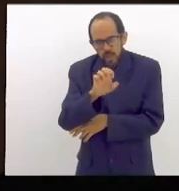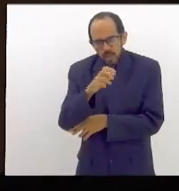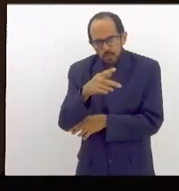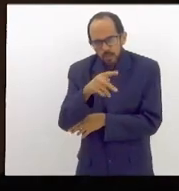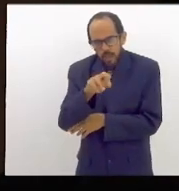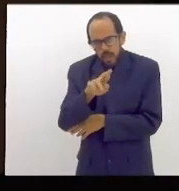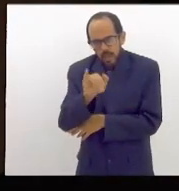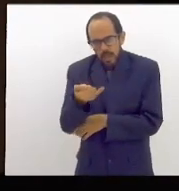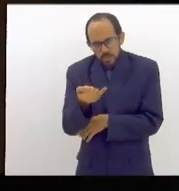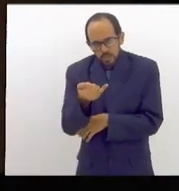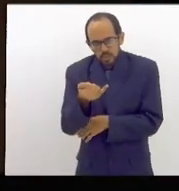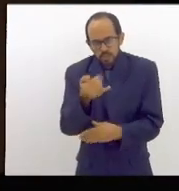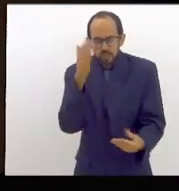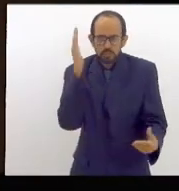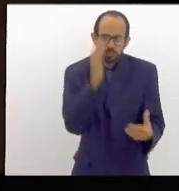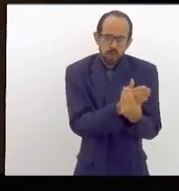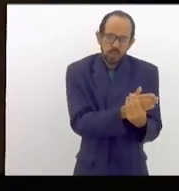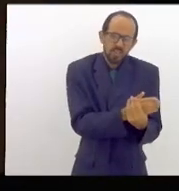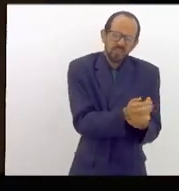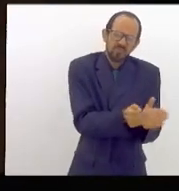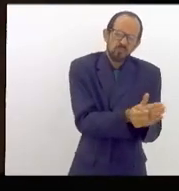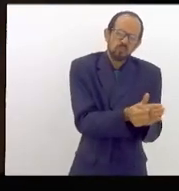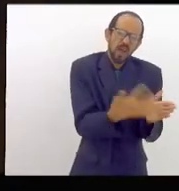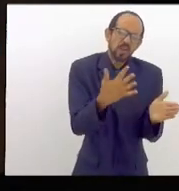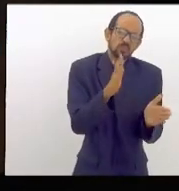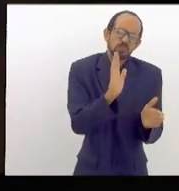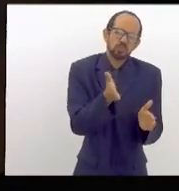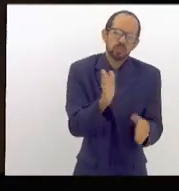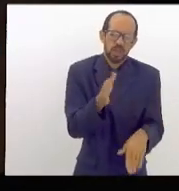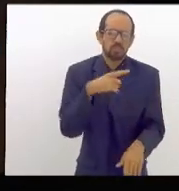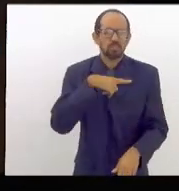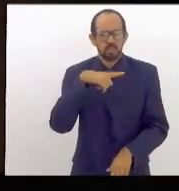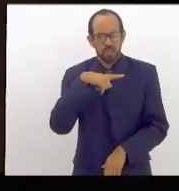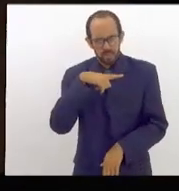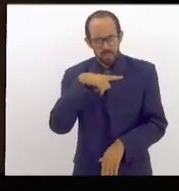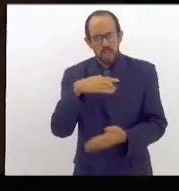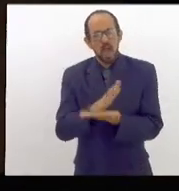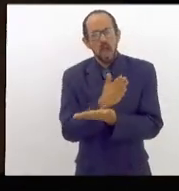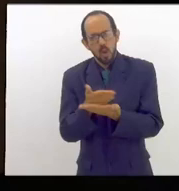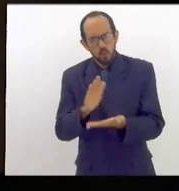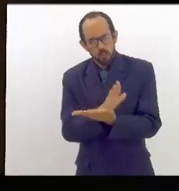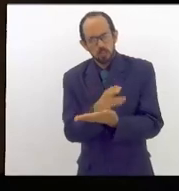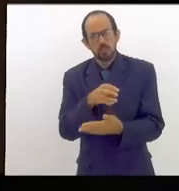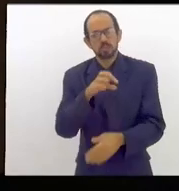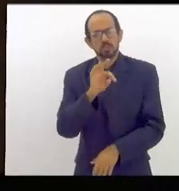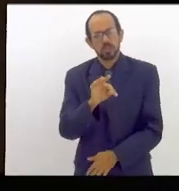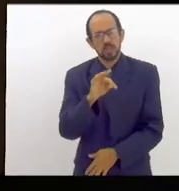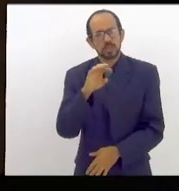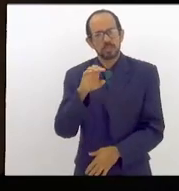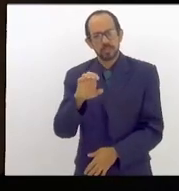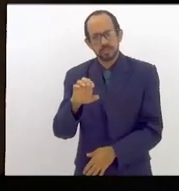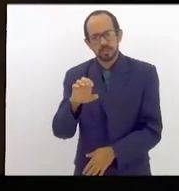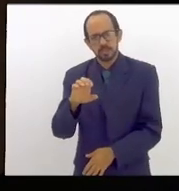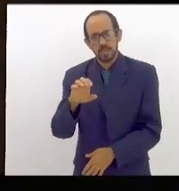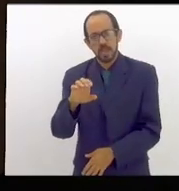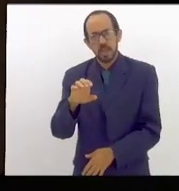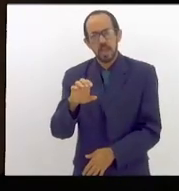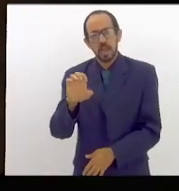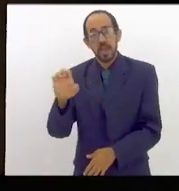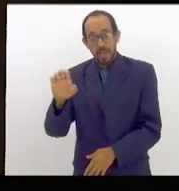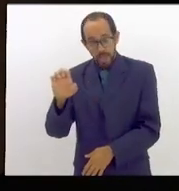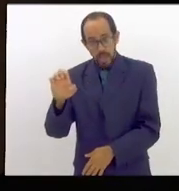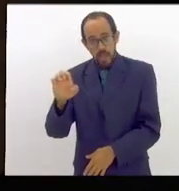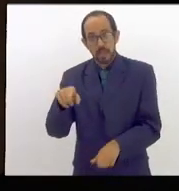entrou com várias ações algumas que serão julgadas pelo Tribunal Superior Eleitoral e outras